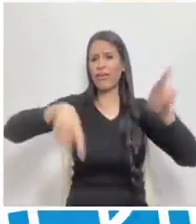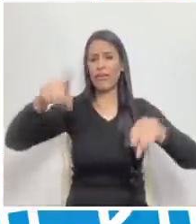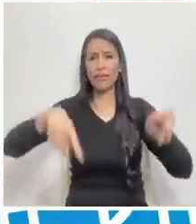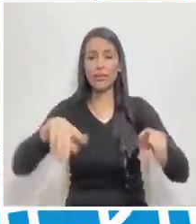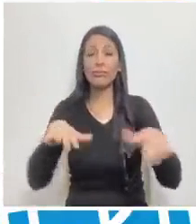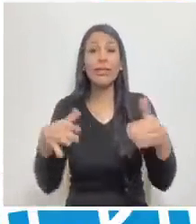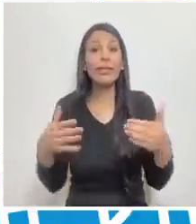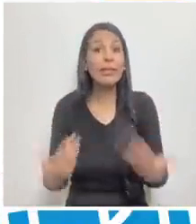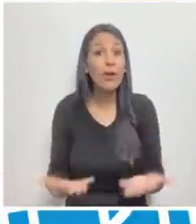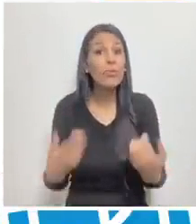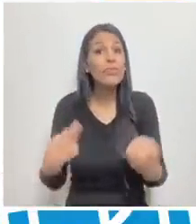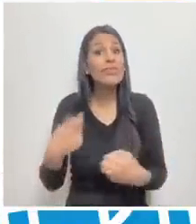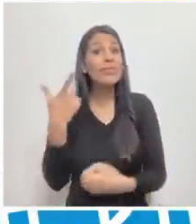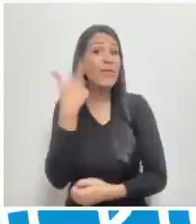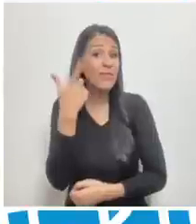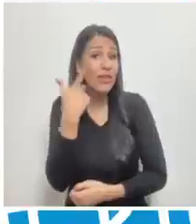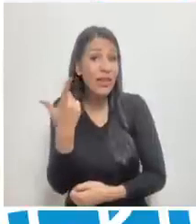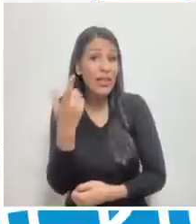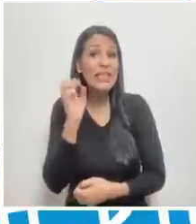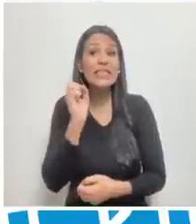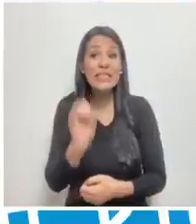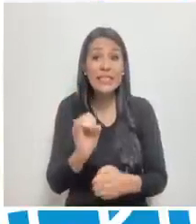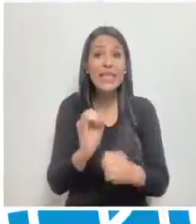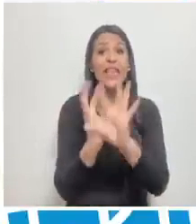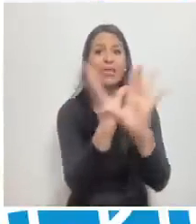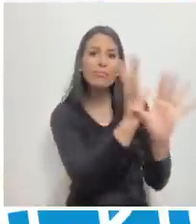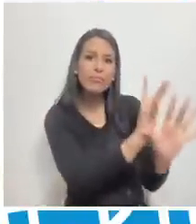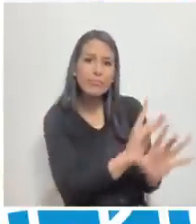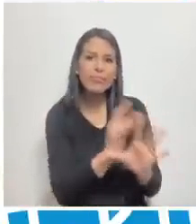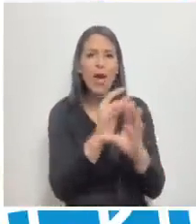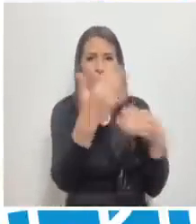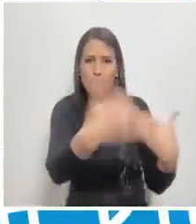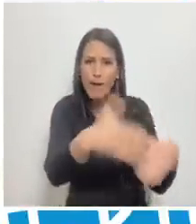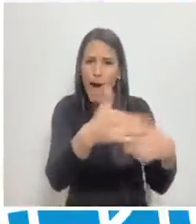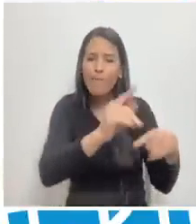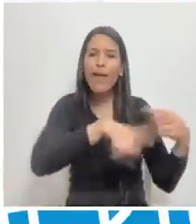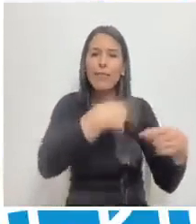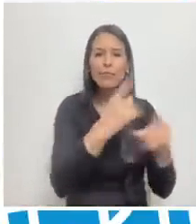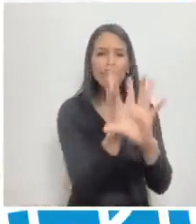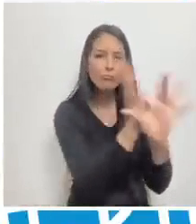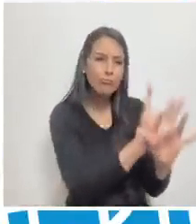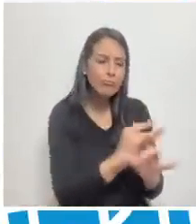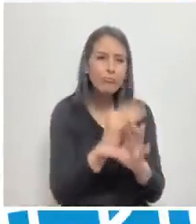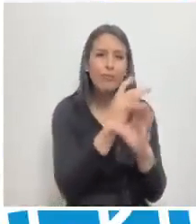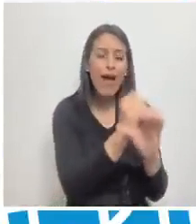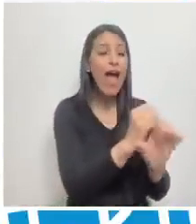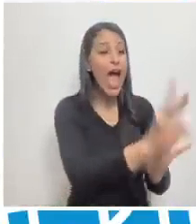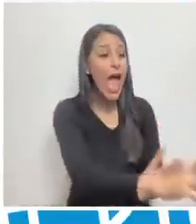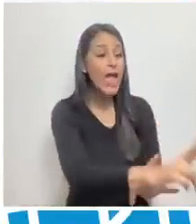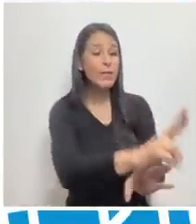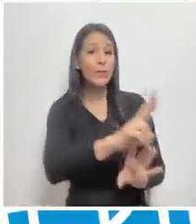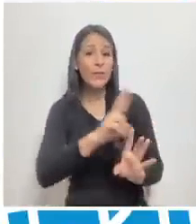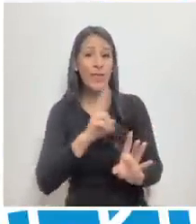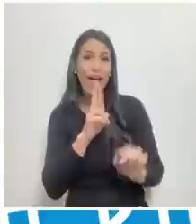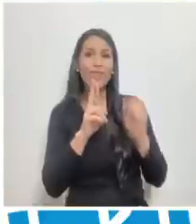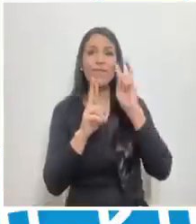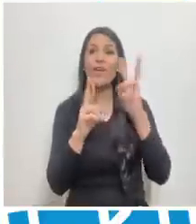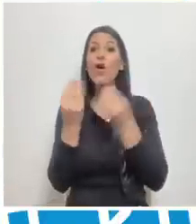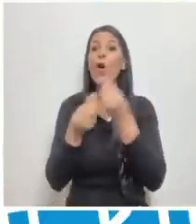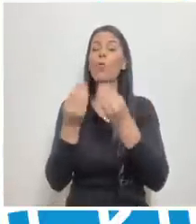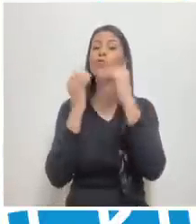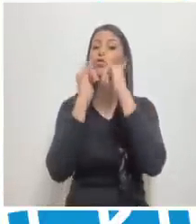de formas lineares, sem considerar as condições do contexto da oferta desse ensino em